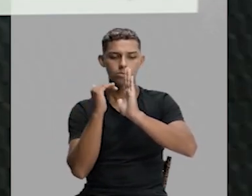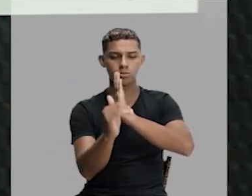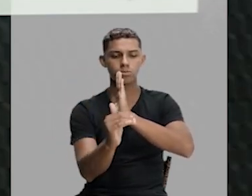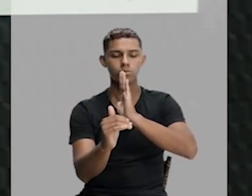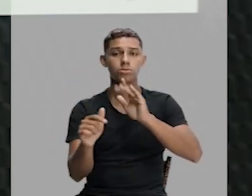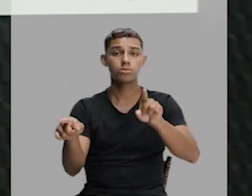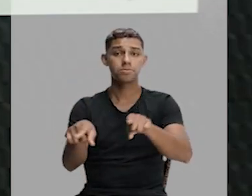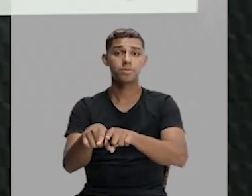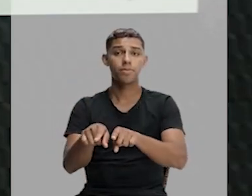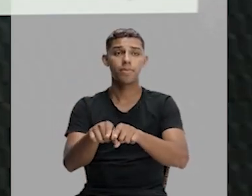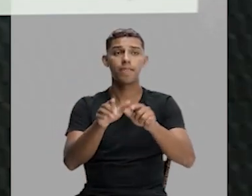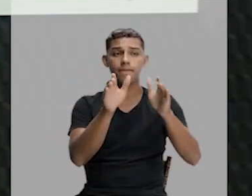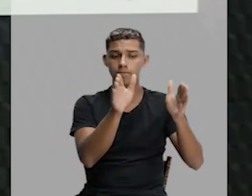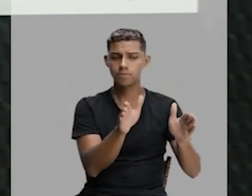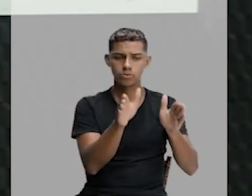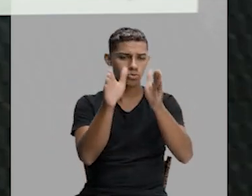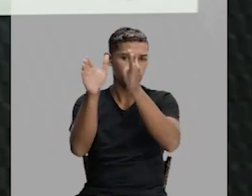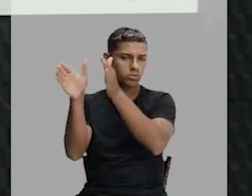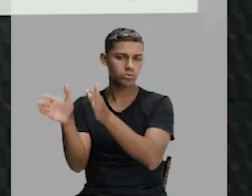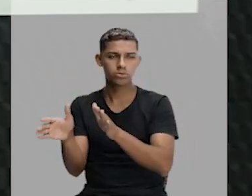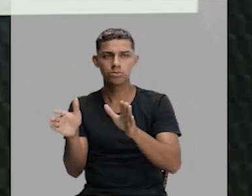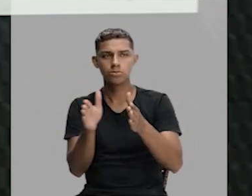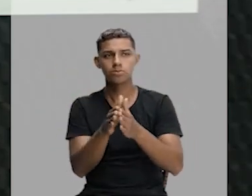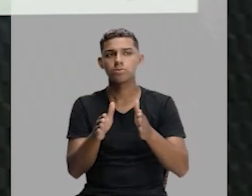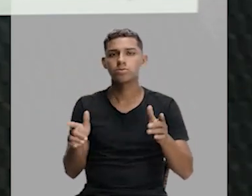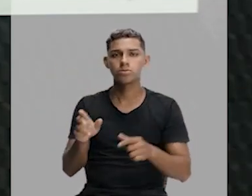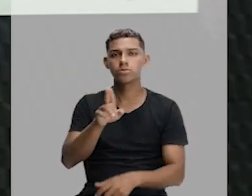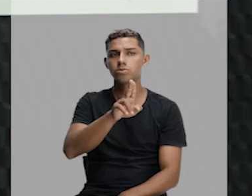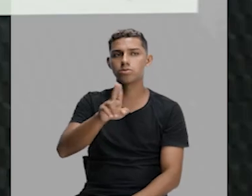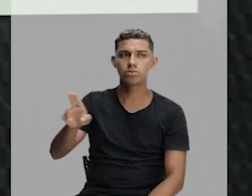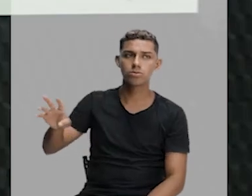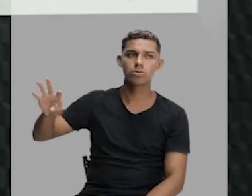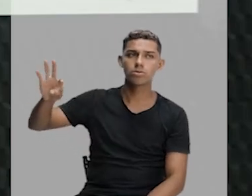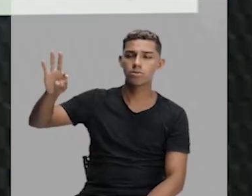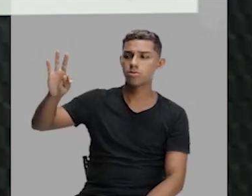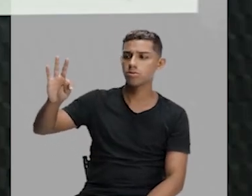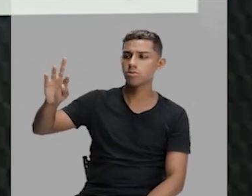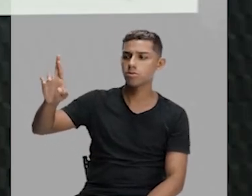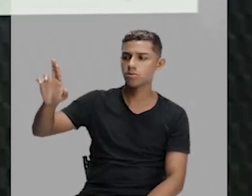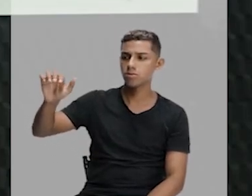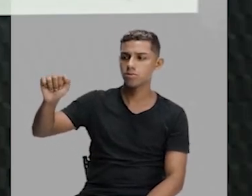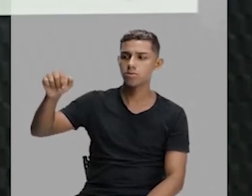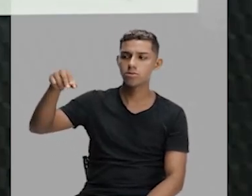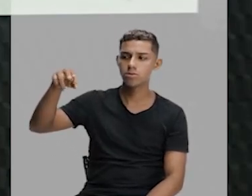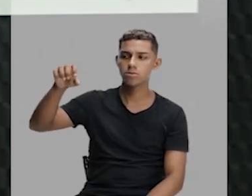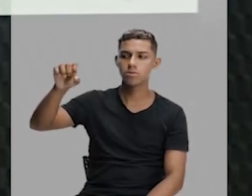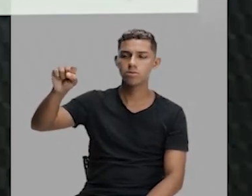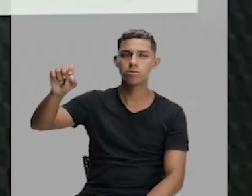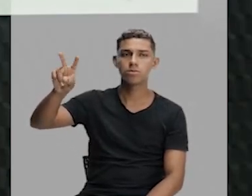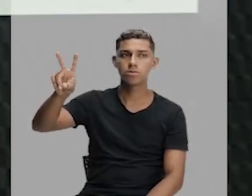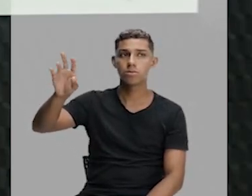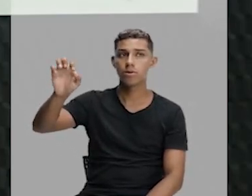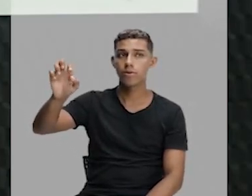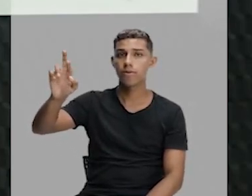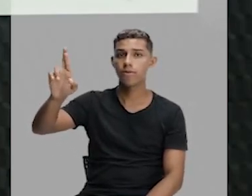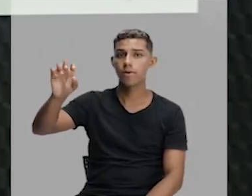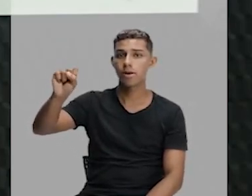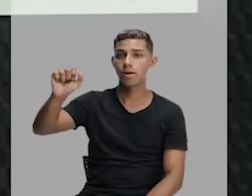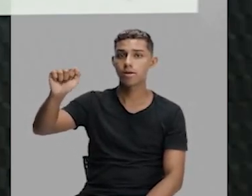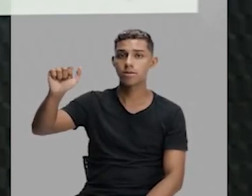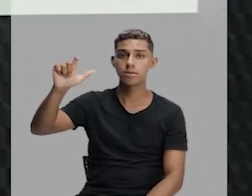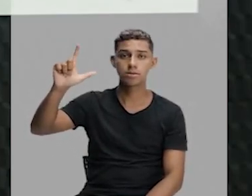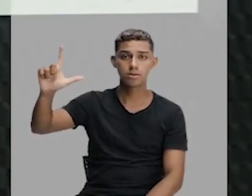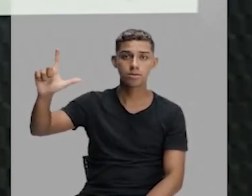formar uma seção, né? Chamado de seção transversal. Tá? Então, se eu faço